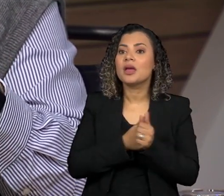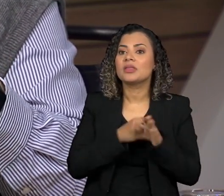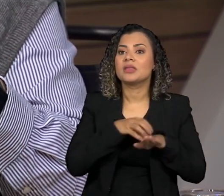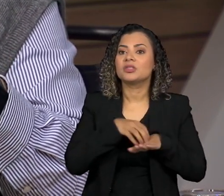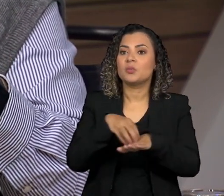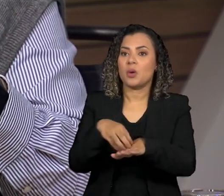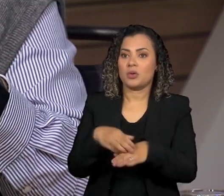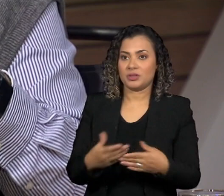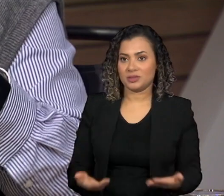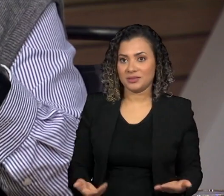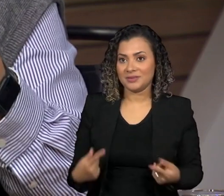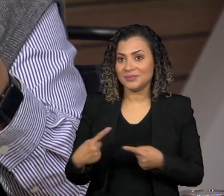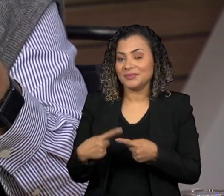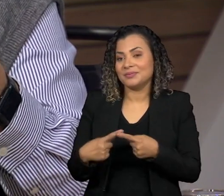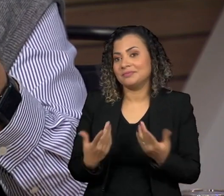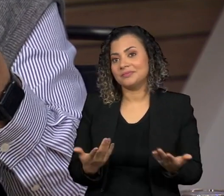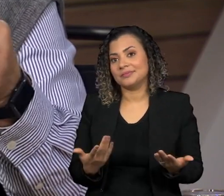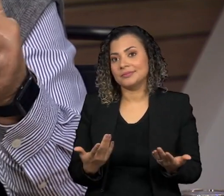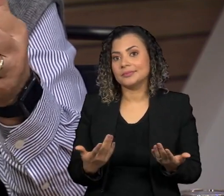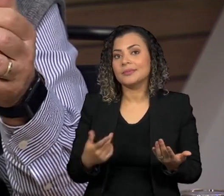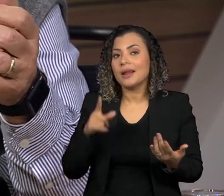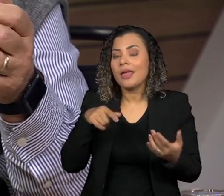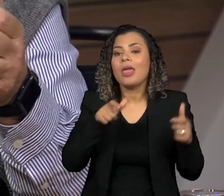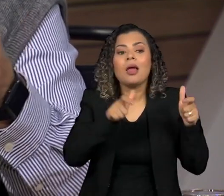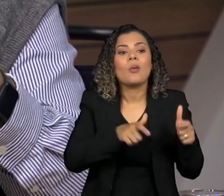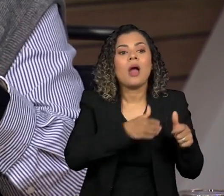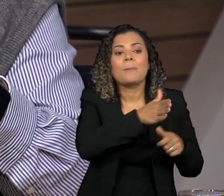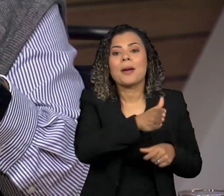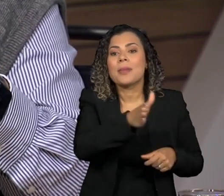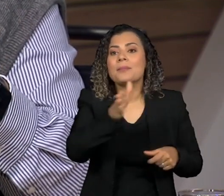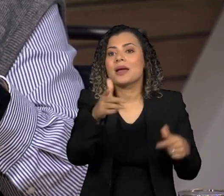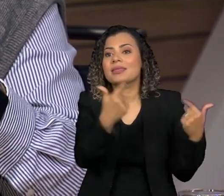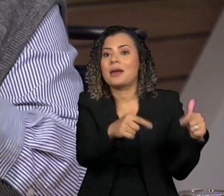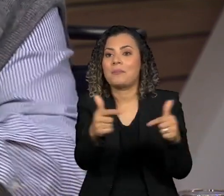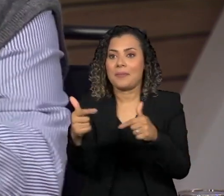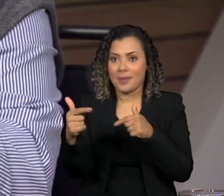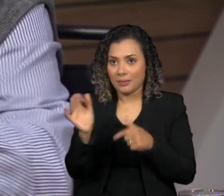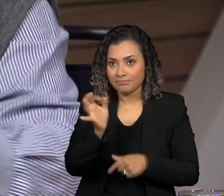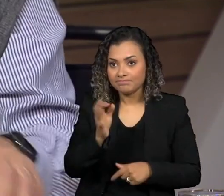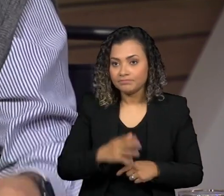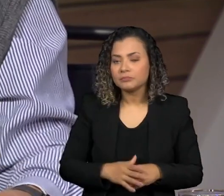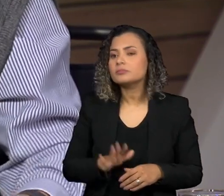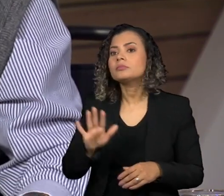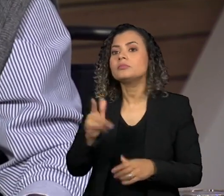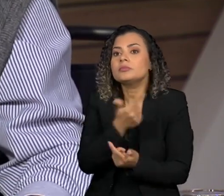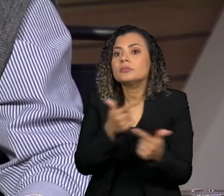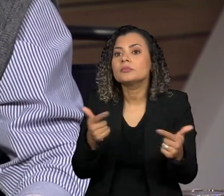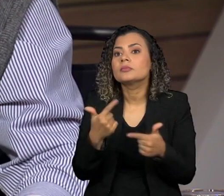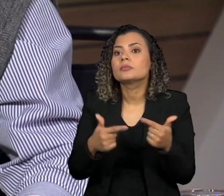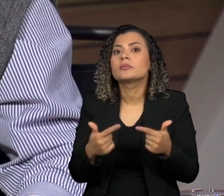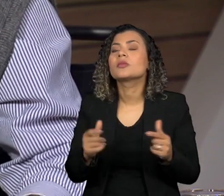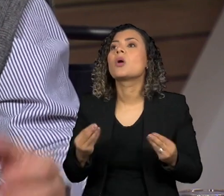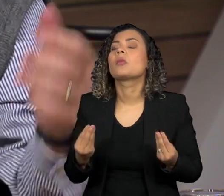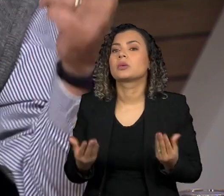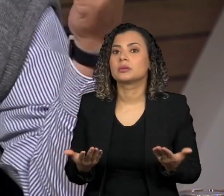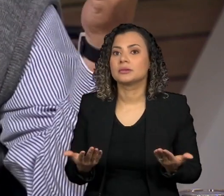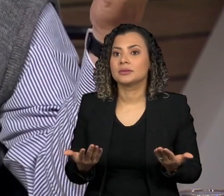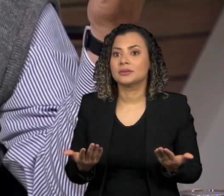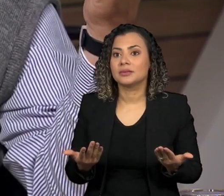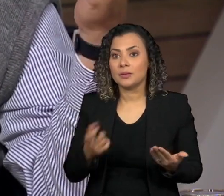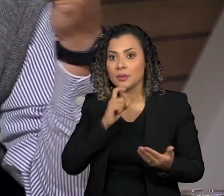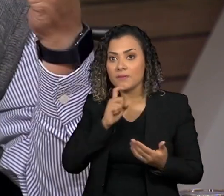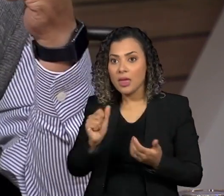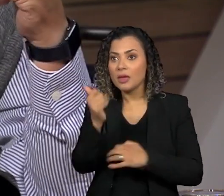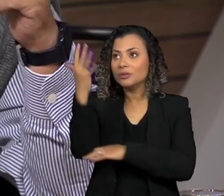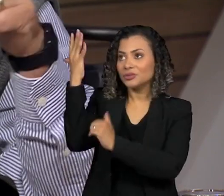você está localizado, foi pensado em termos de locomoção para o trabalho. E agora, quando não teve trabalho? Porque além do